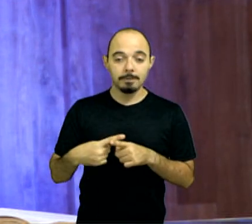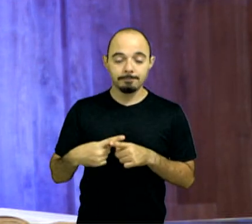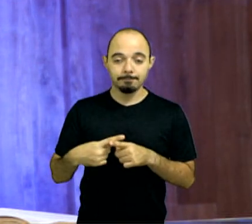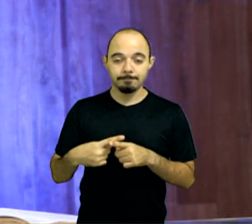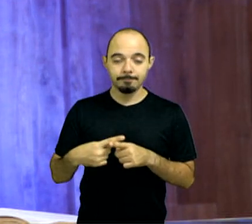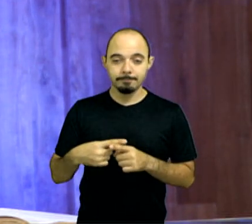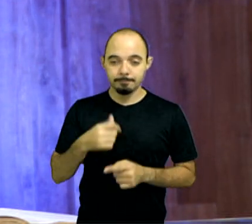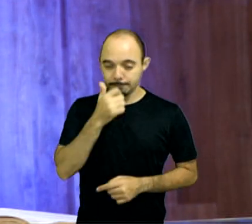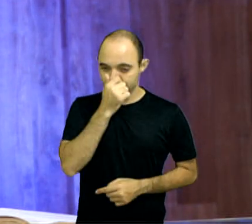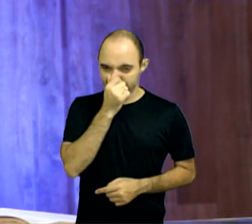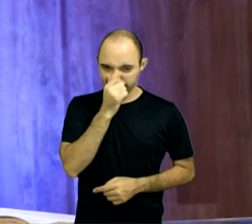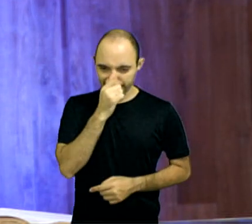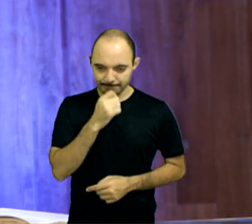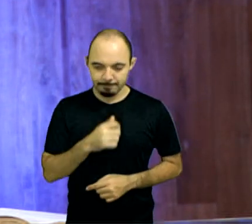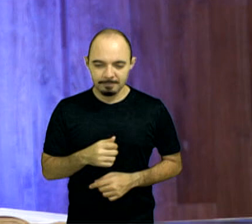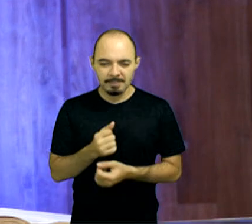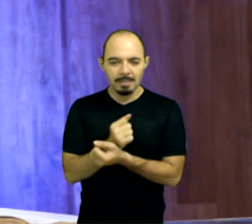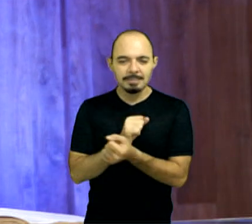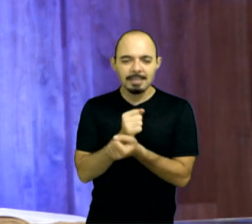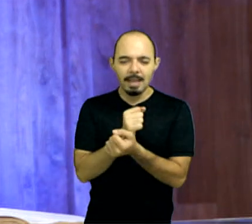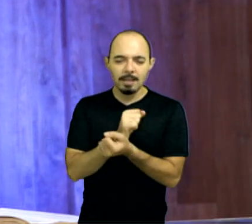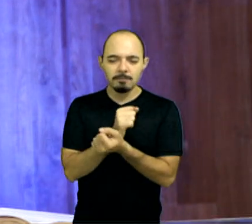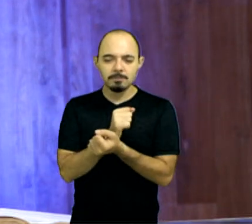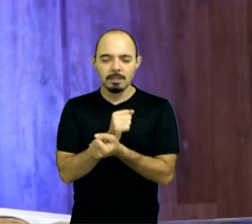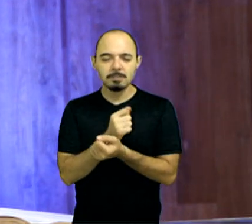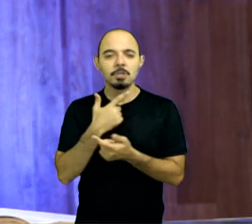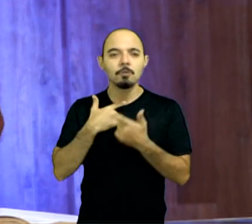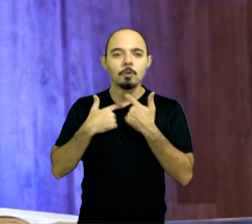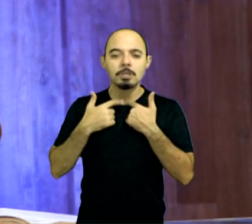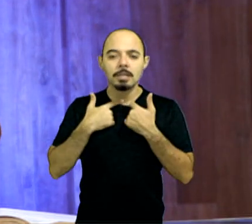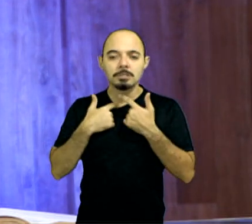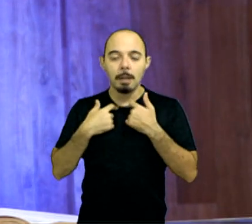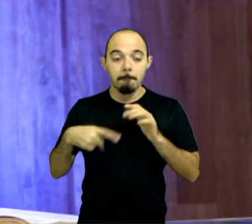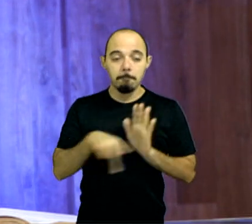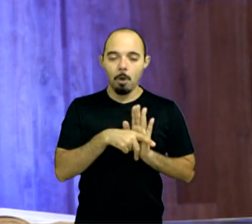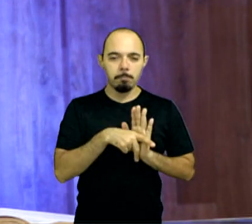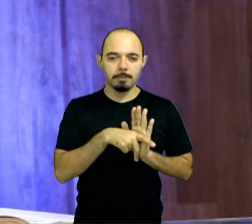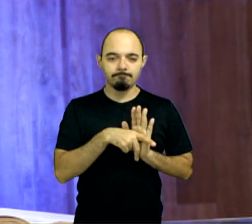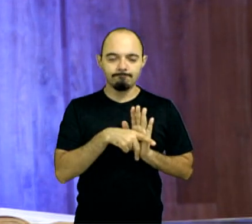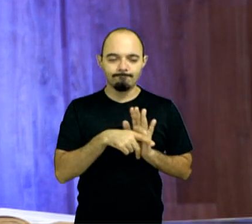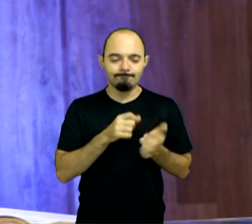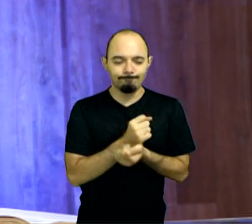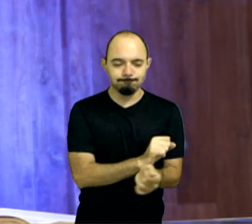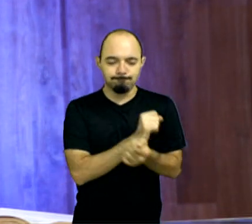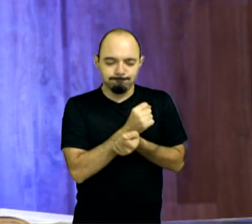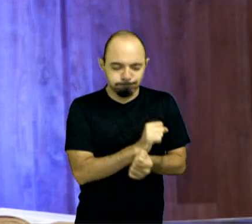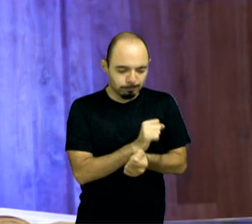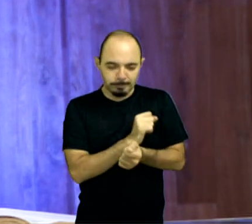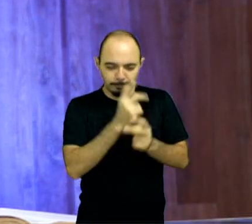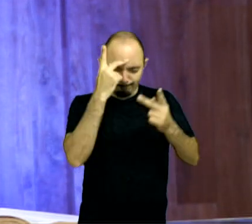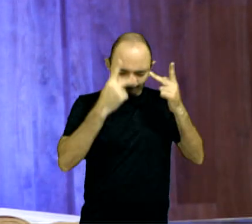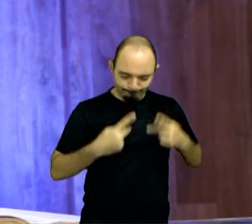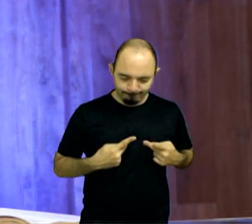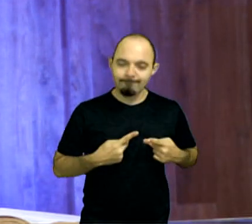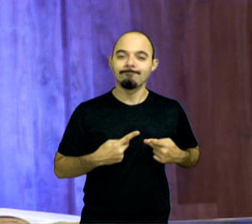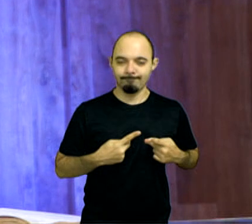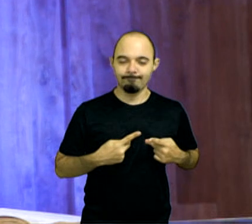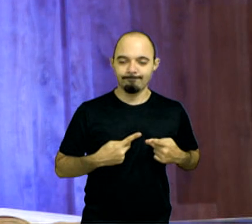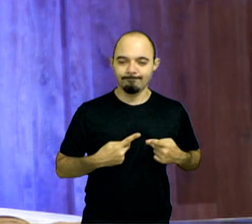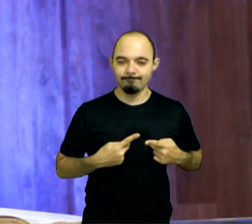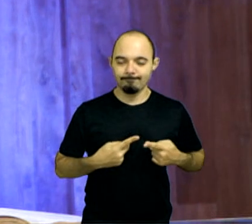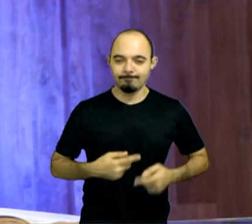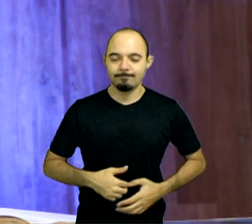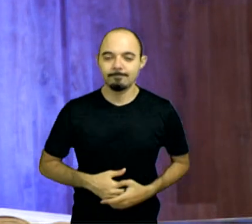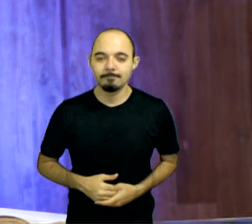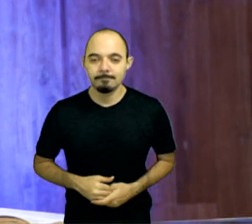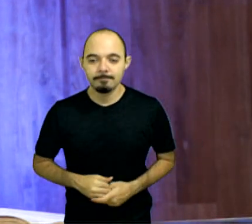é escravo de suas vontades, um homem que é escravo de suas